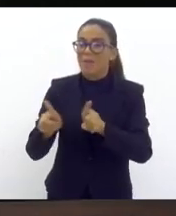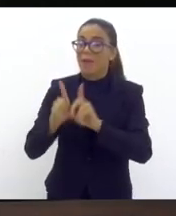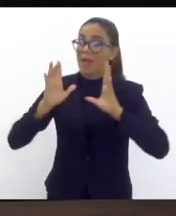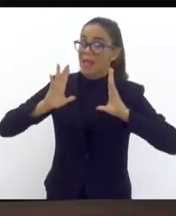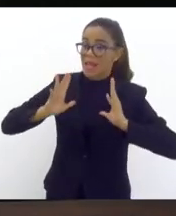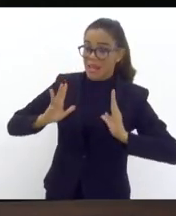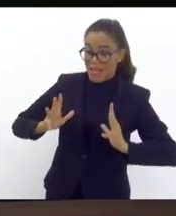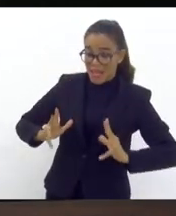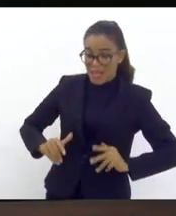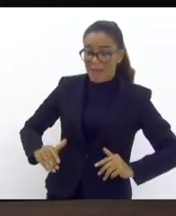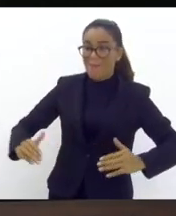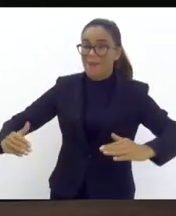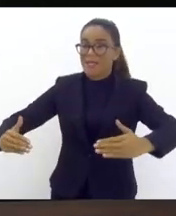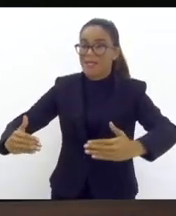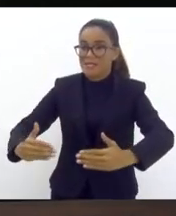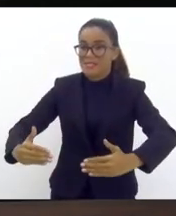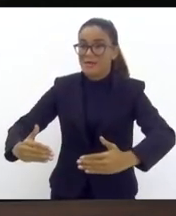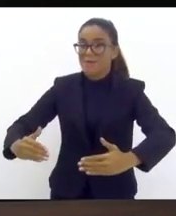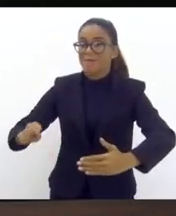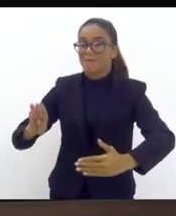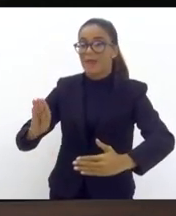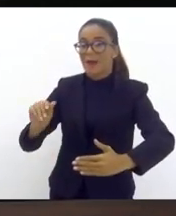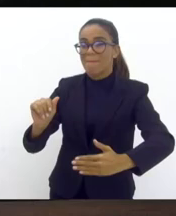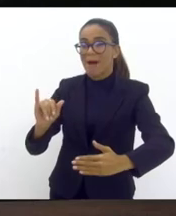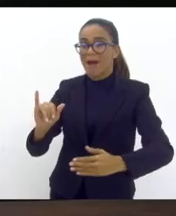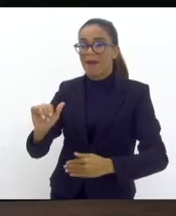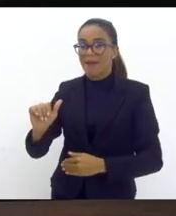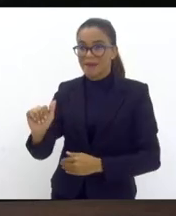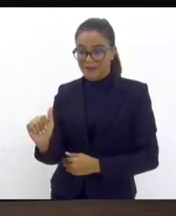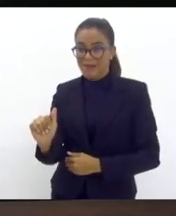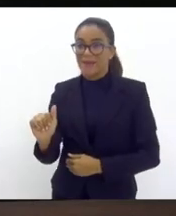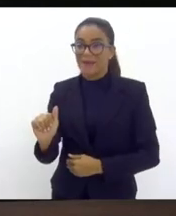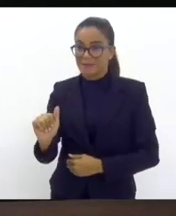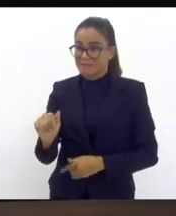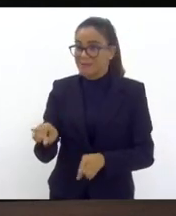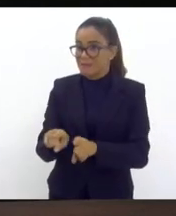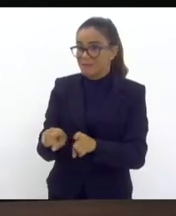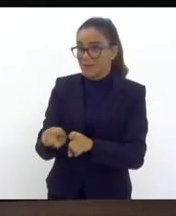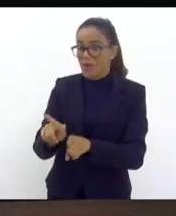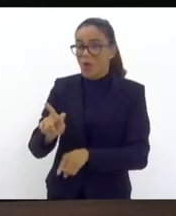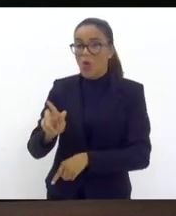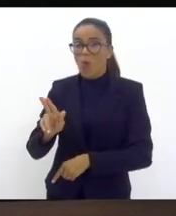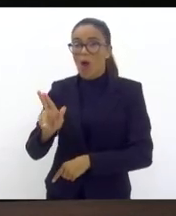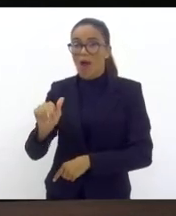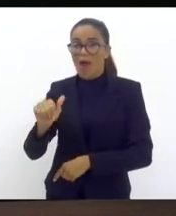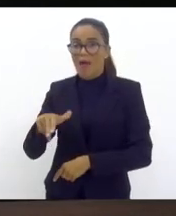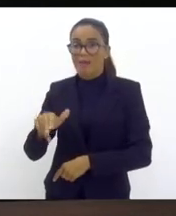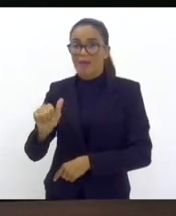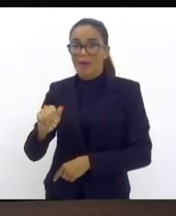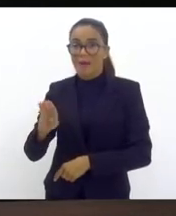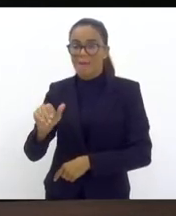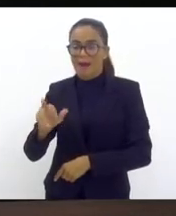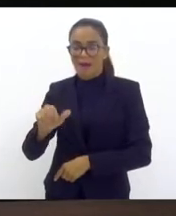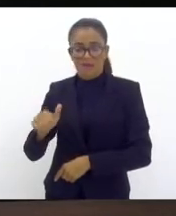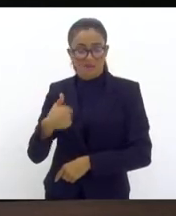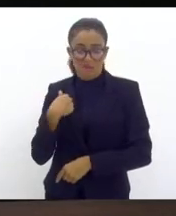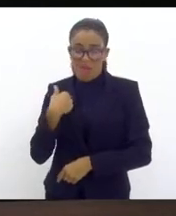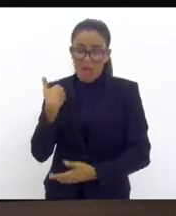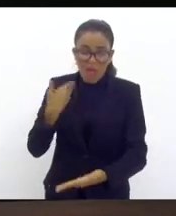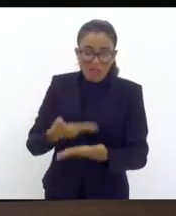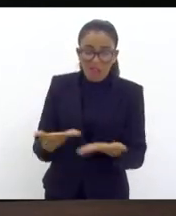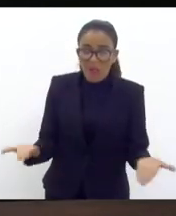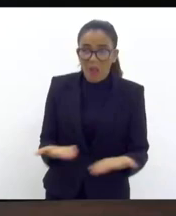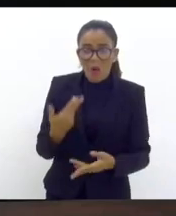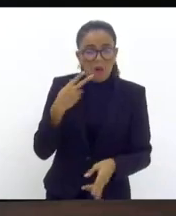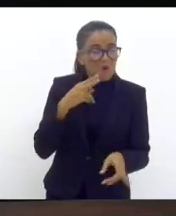de Guanabara como a gente vem vendo nos noticiários nos comerciais eu não estou vendo essa despoluição até hoje